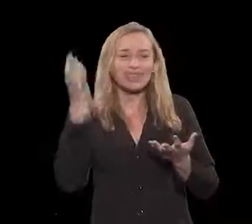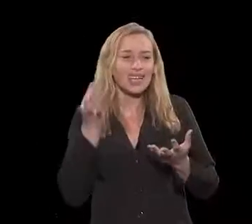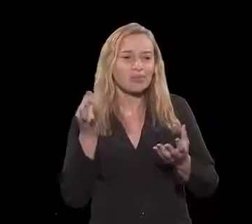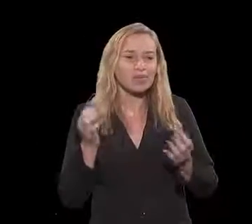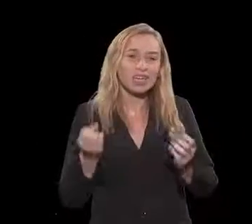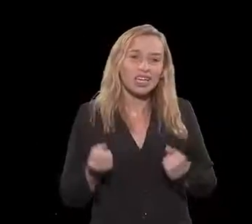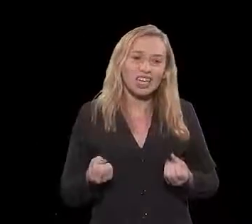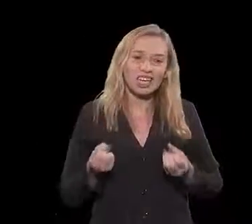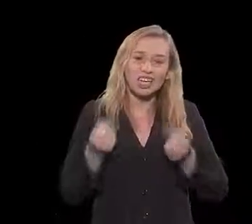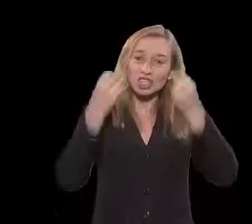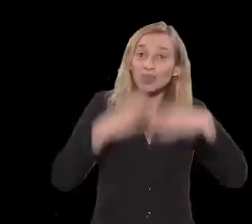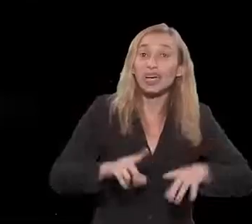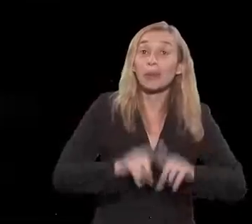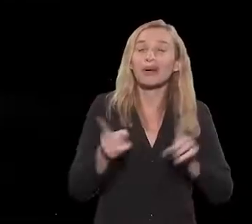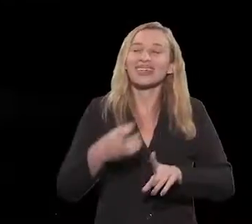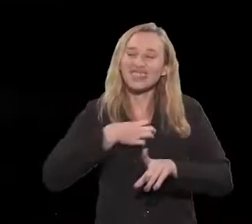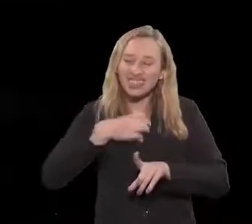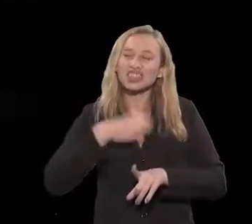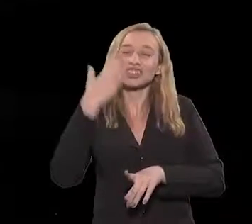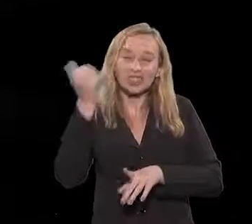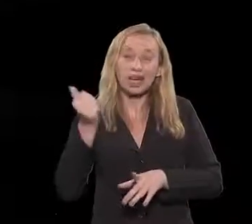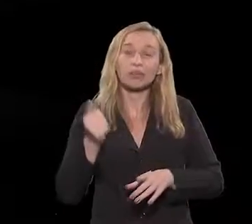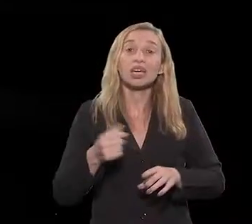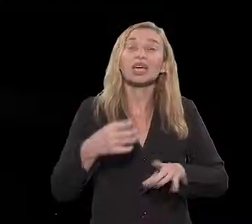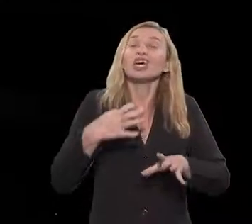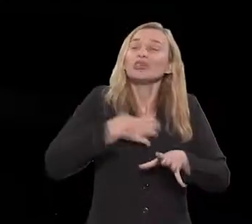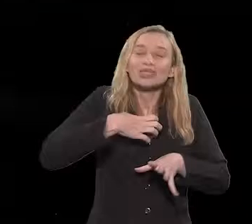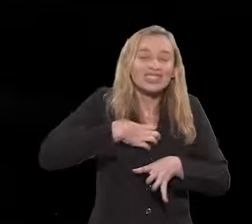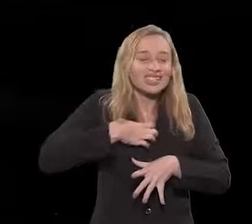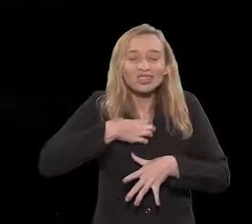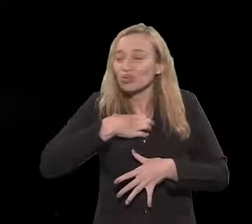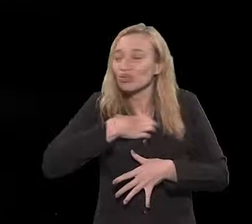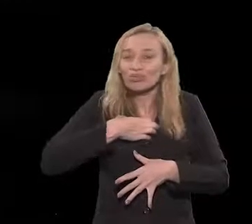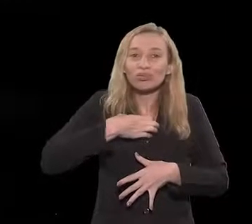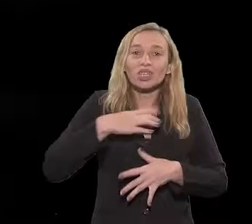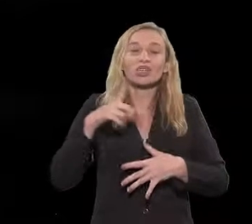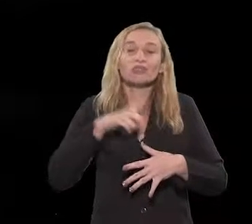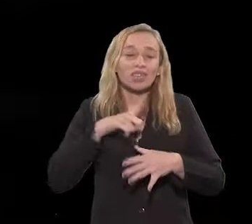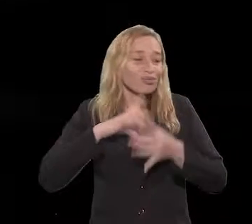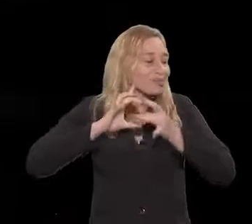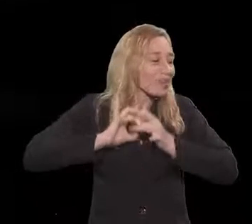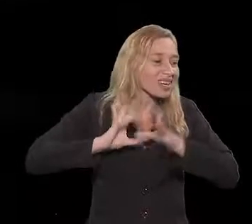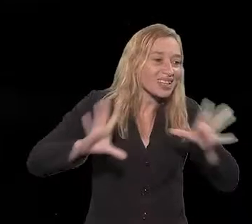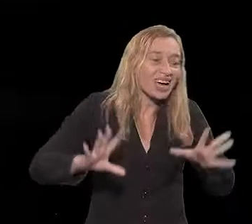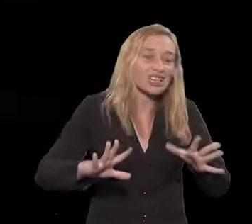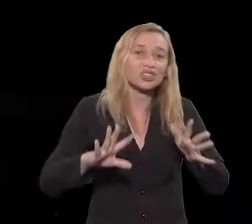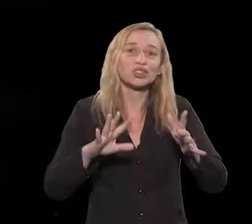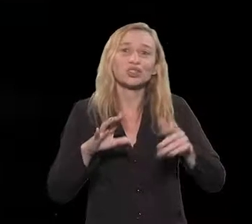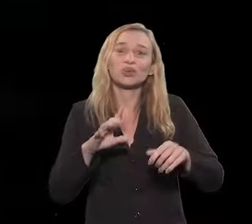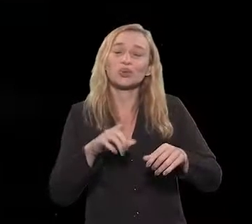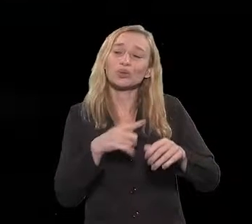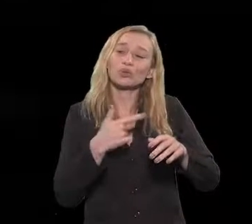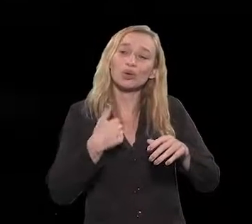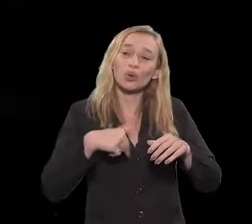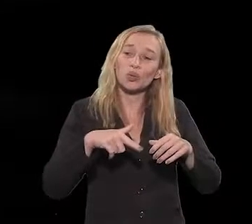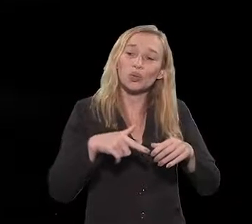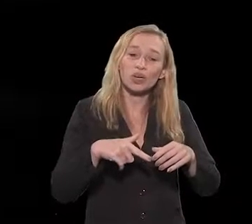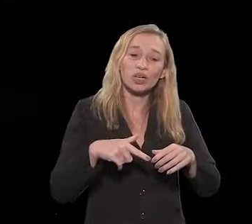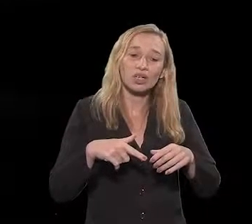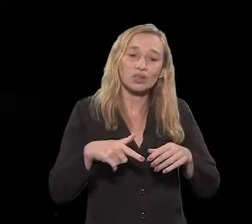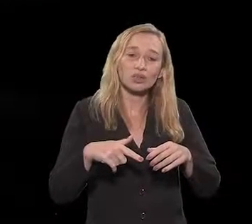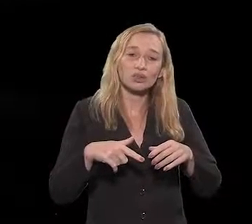sabe definir, mas sabe sentir, né? Uhum. E eu sinto muito... Eu tenho muita liberdade quando eu